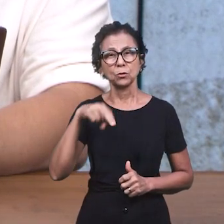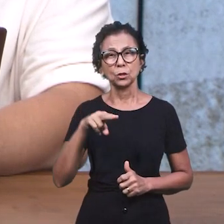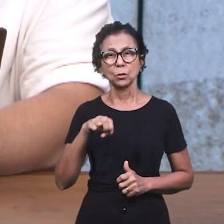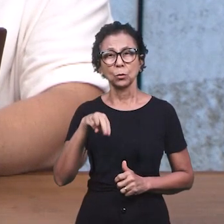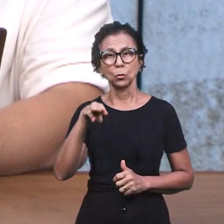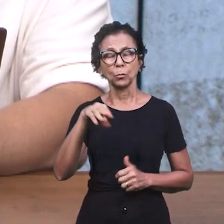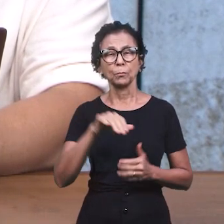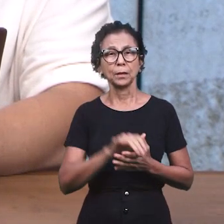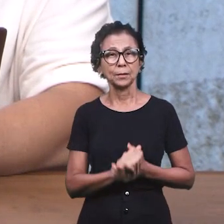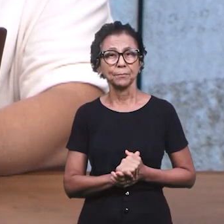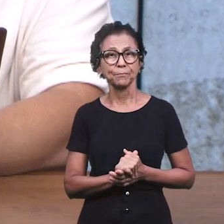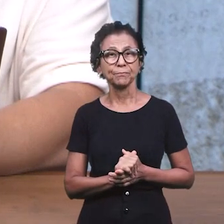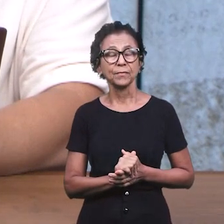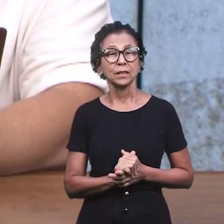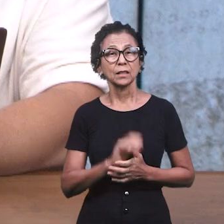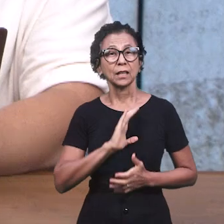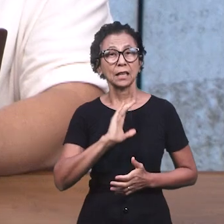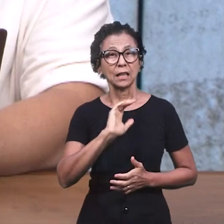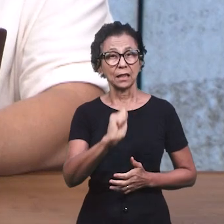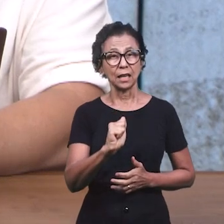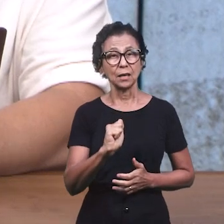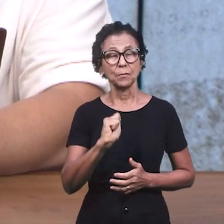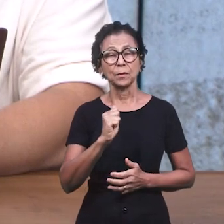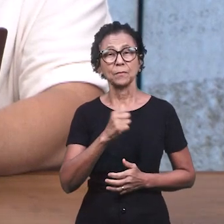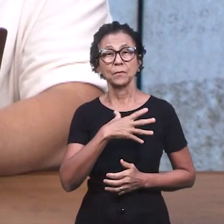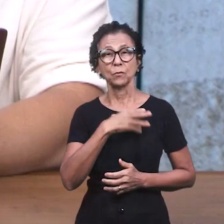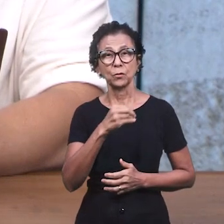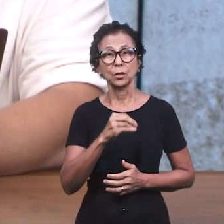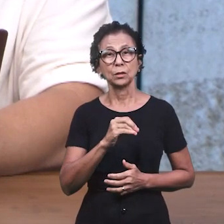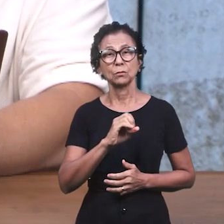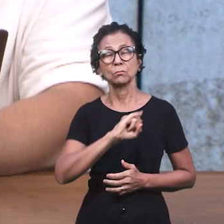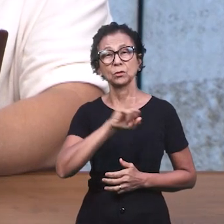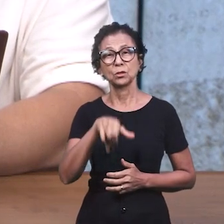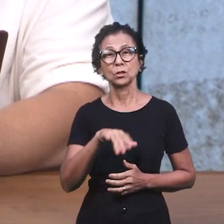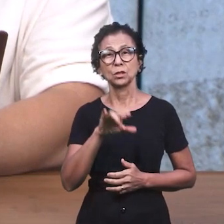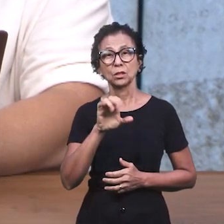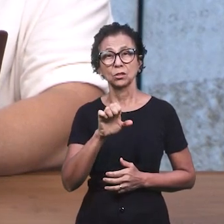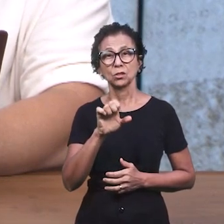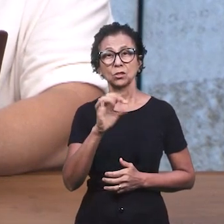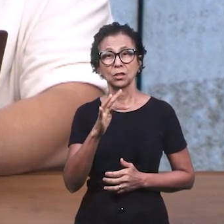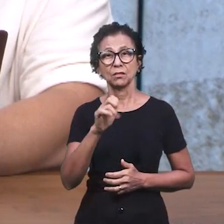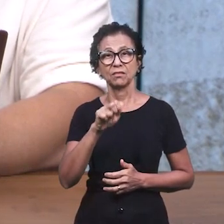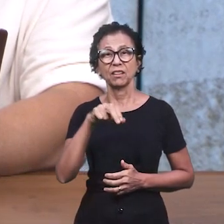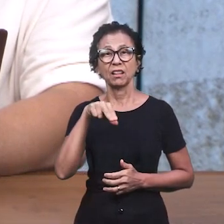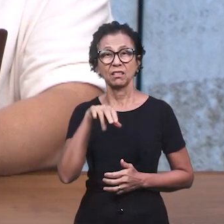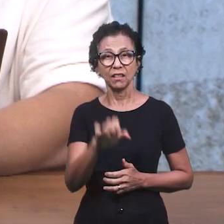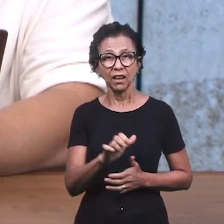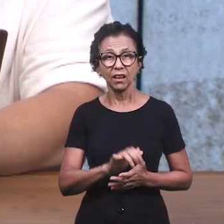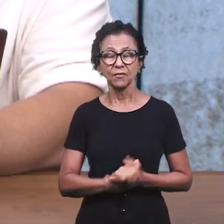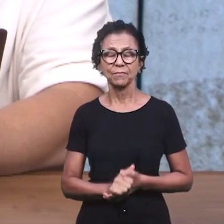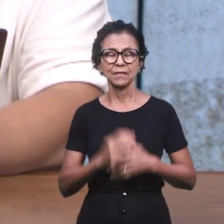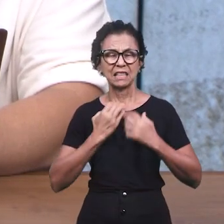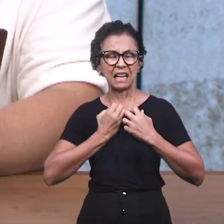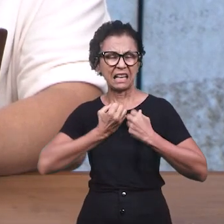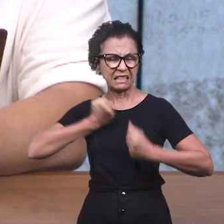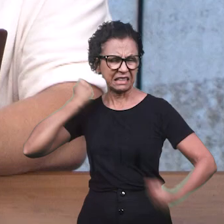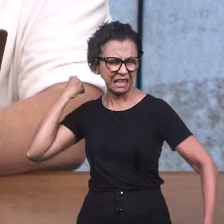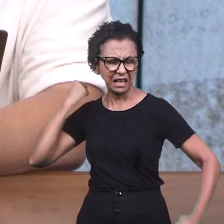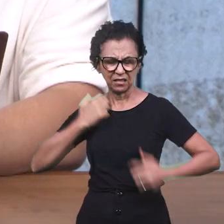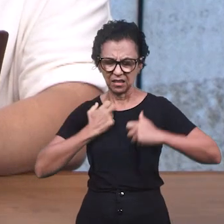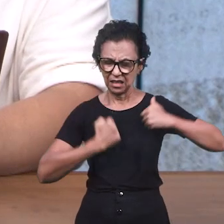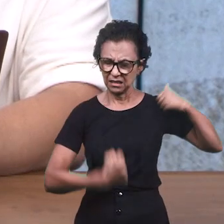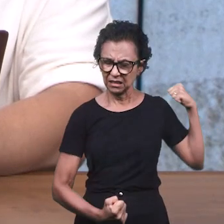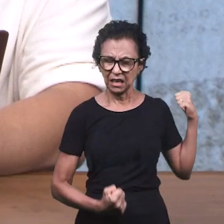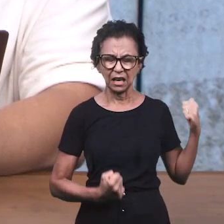Jefoné, dos que espiaram a terra, rasgaram os seus vestidos e falaram a toda a congregação dos filhos de